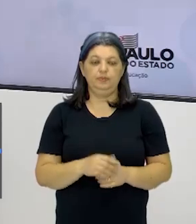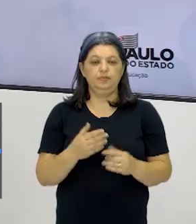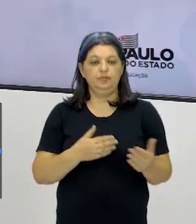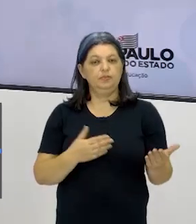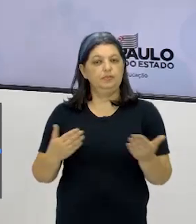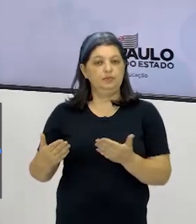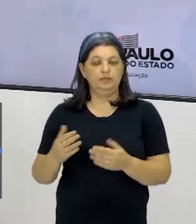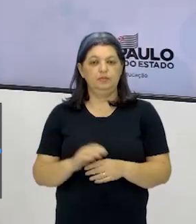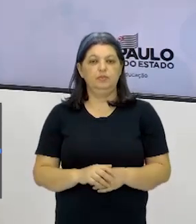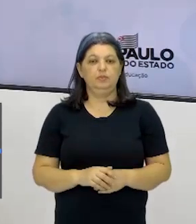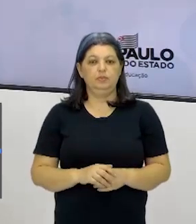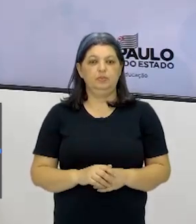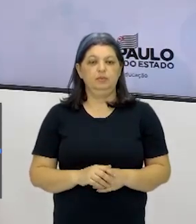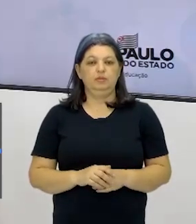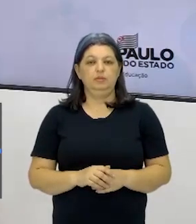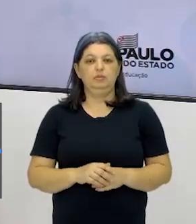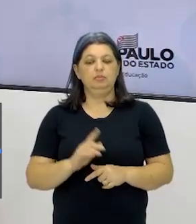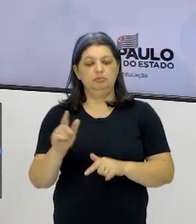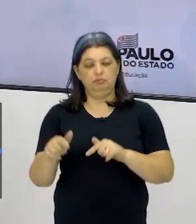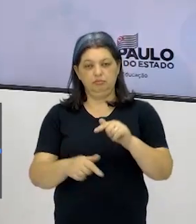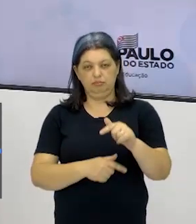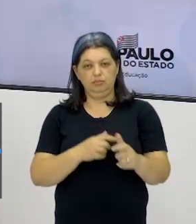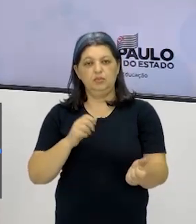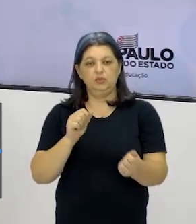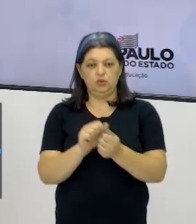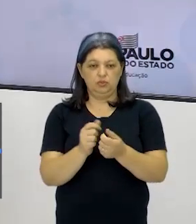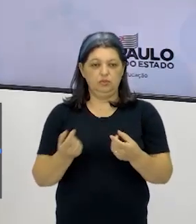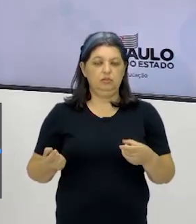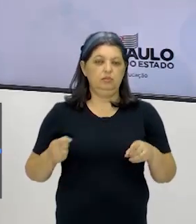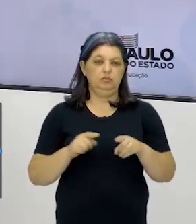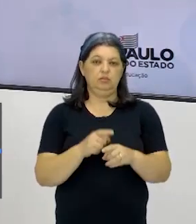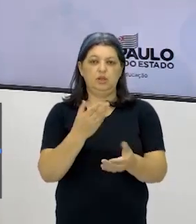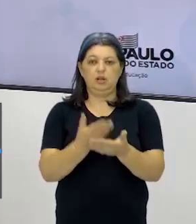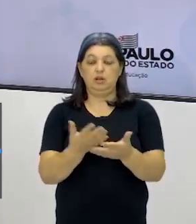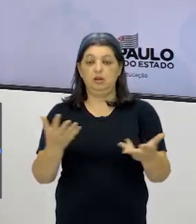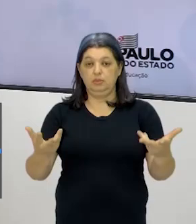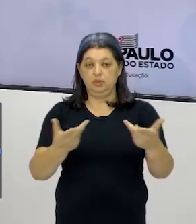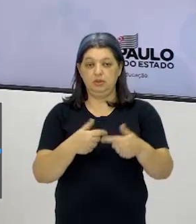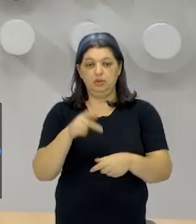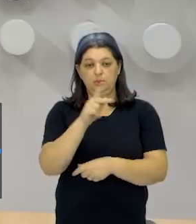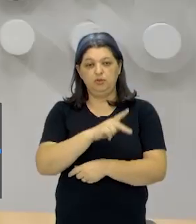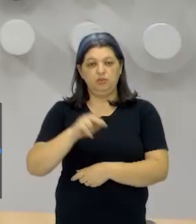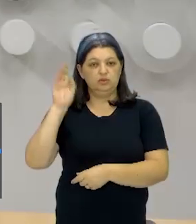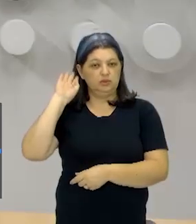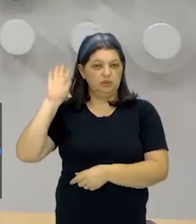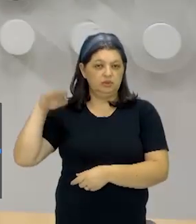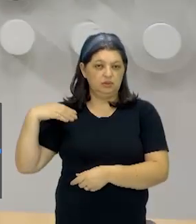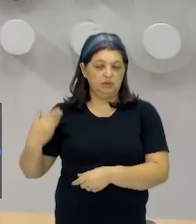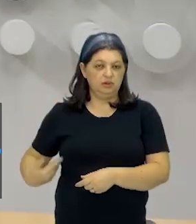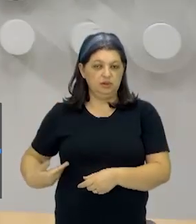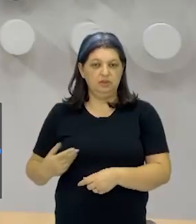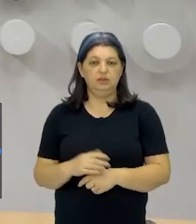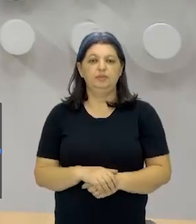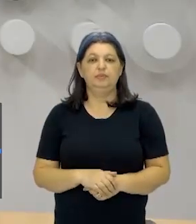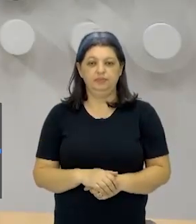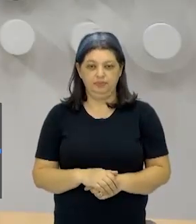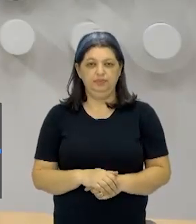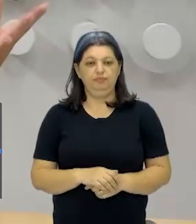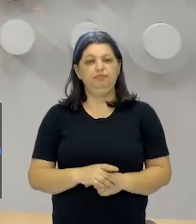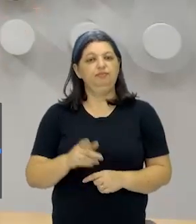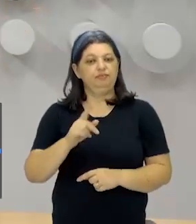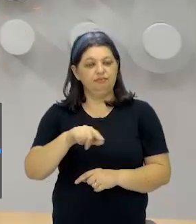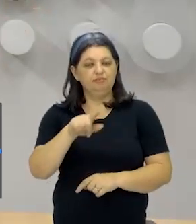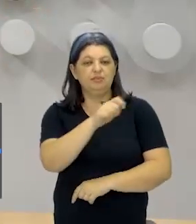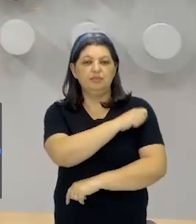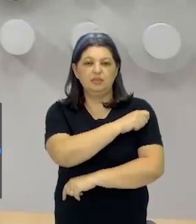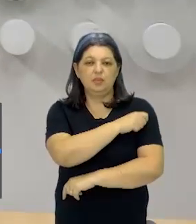para participar de maneira ativa comigo desta aula maravilhosa, a professora Tayana. Olá, professor Mauro, alunos,